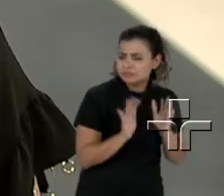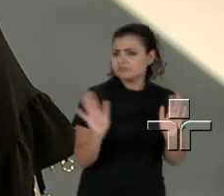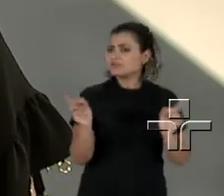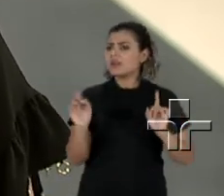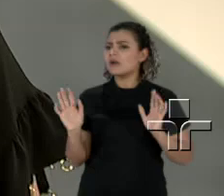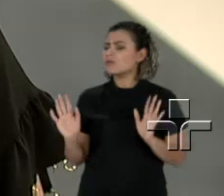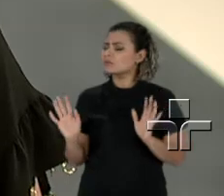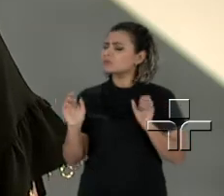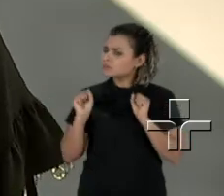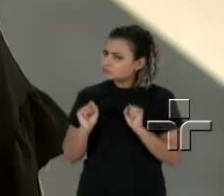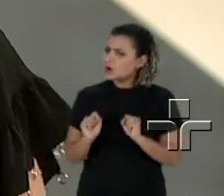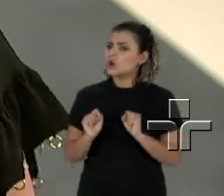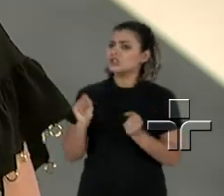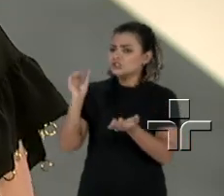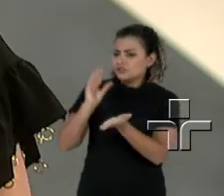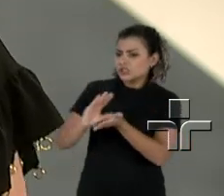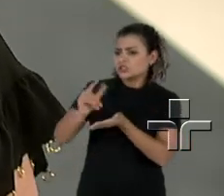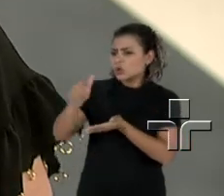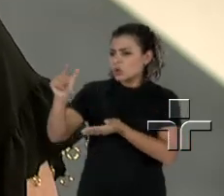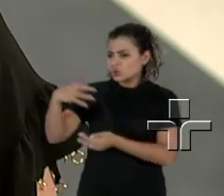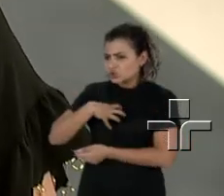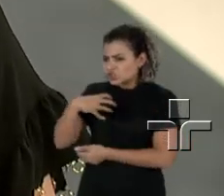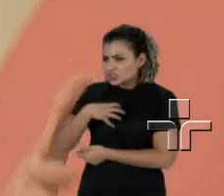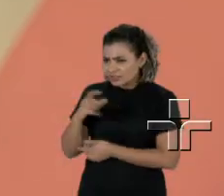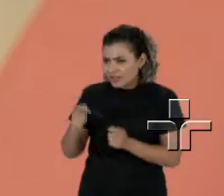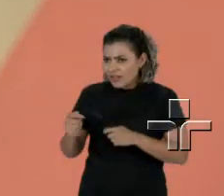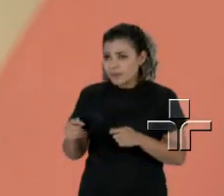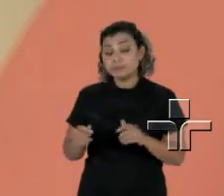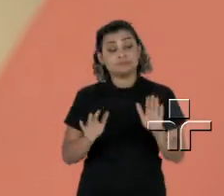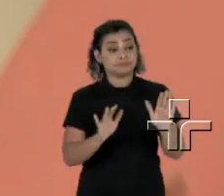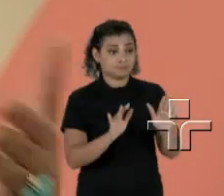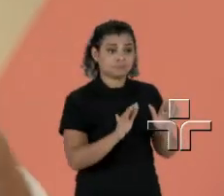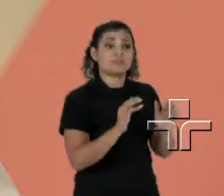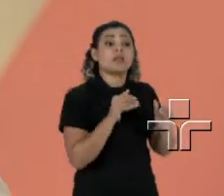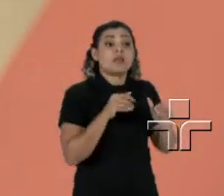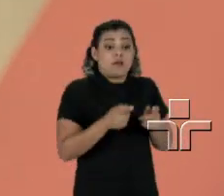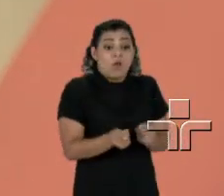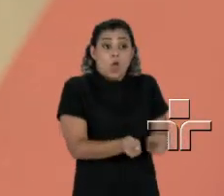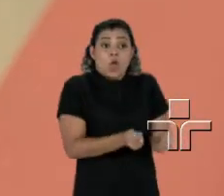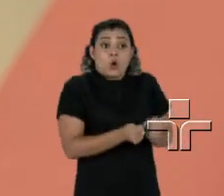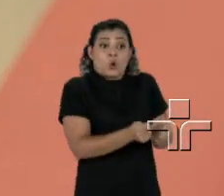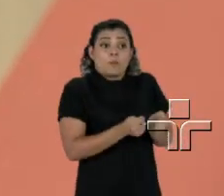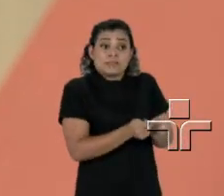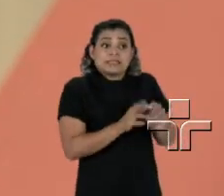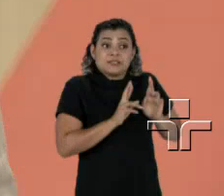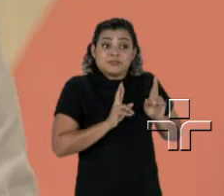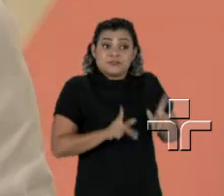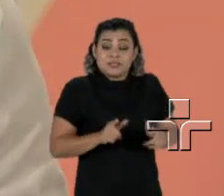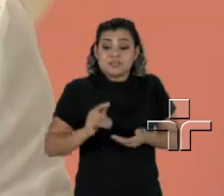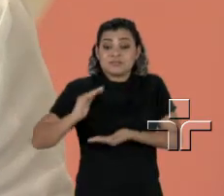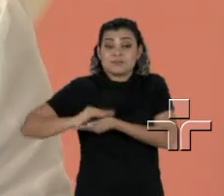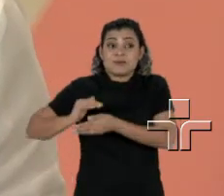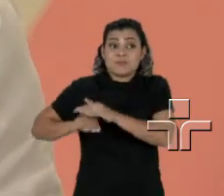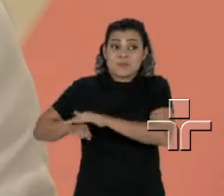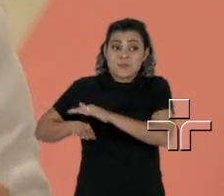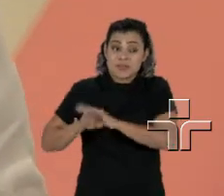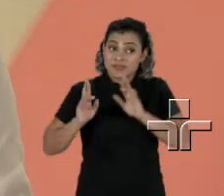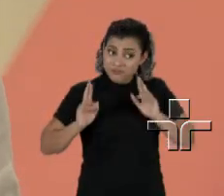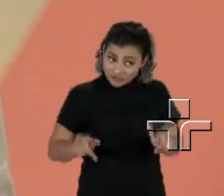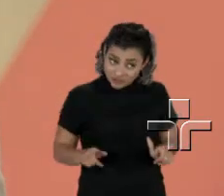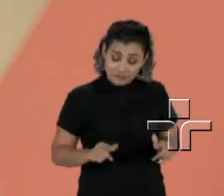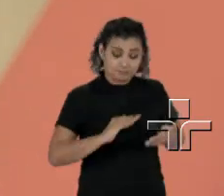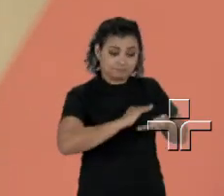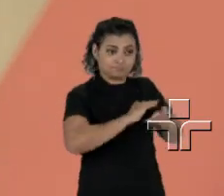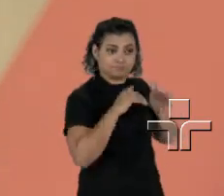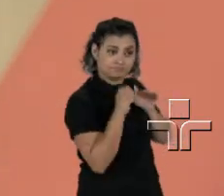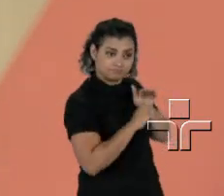você pode investir de outras maneiras como para diferente de investir acho o nome da poupança já disse isso a poupança